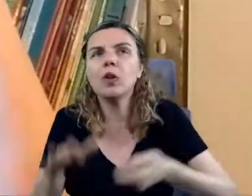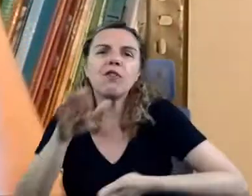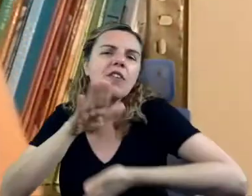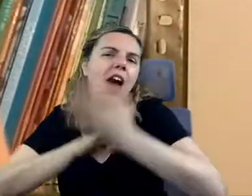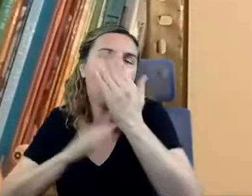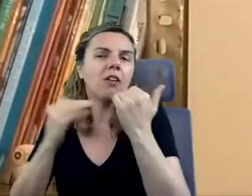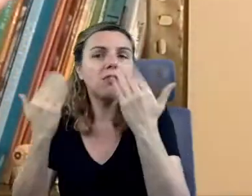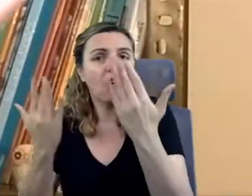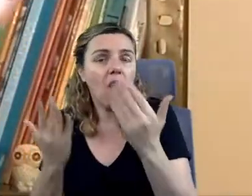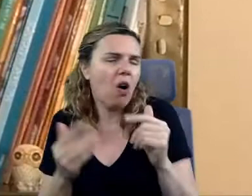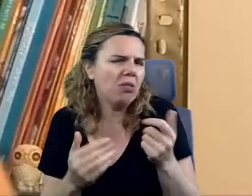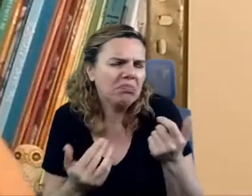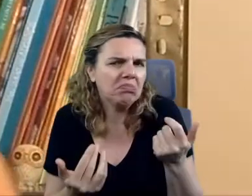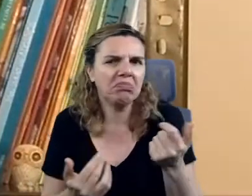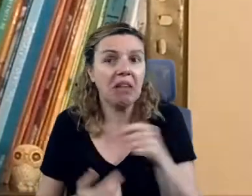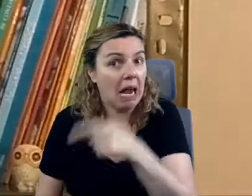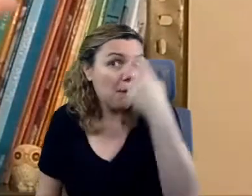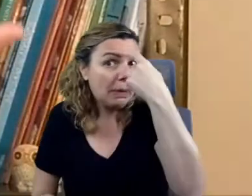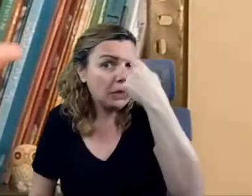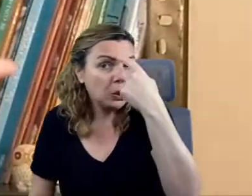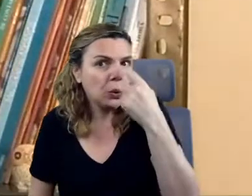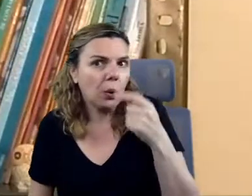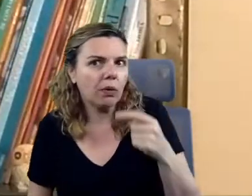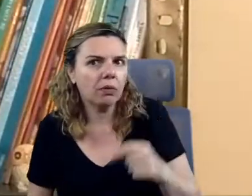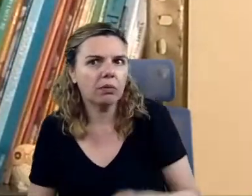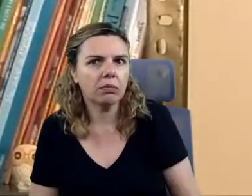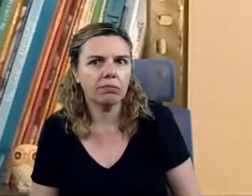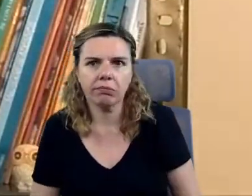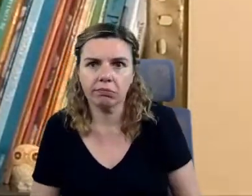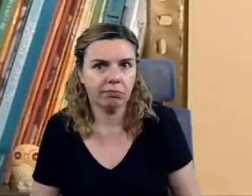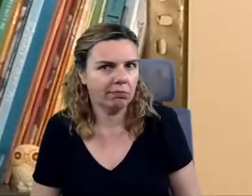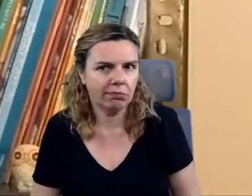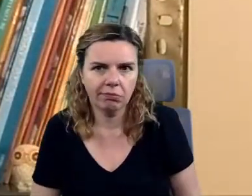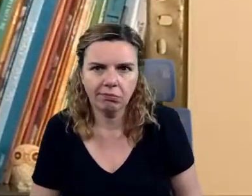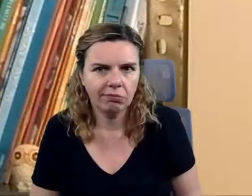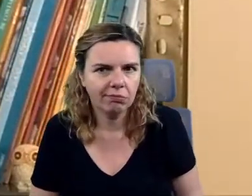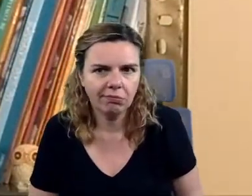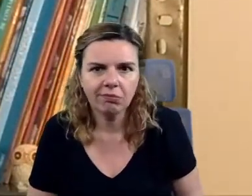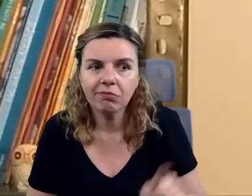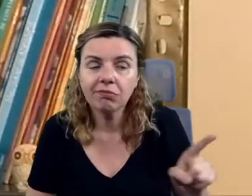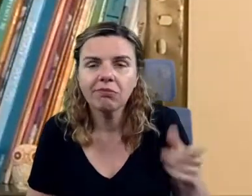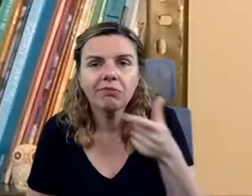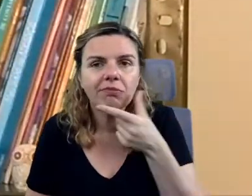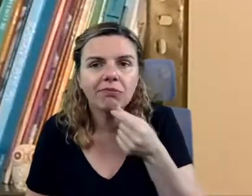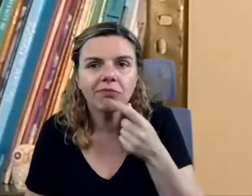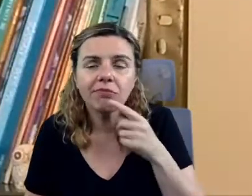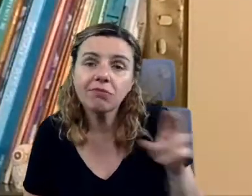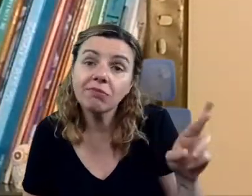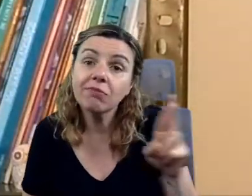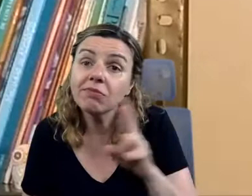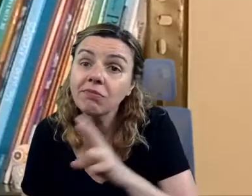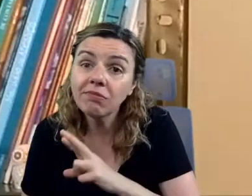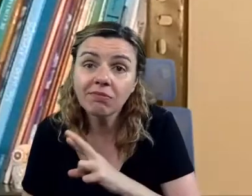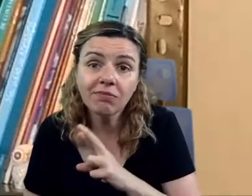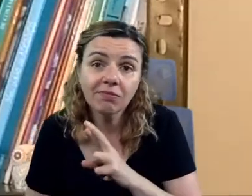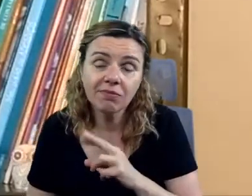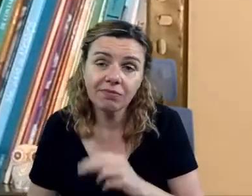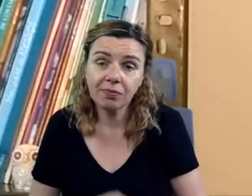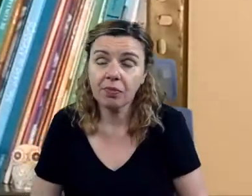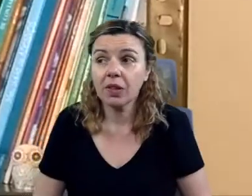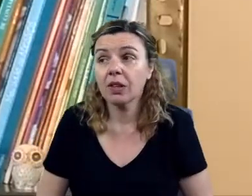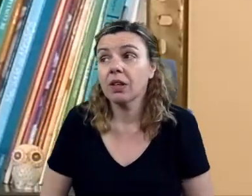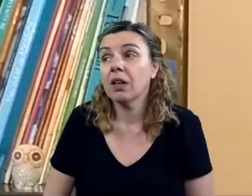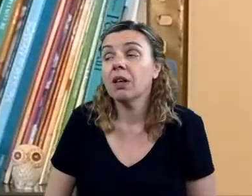viagem inesquecível ao estrangeiro ou outro acontecimento importante. No entanto, o homem triste